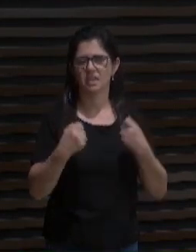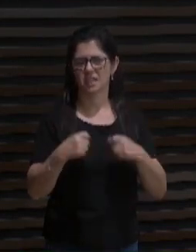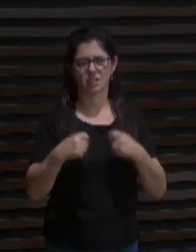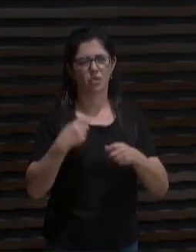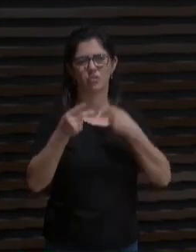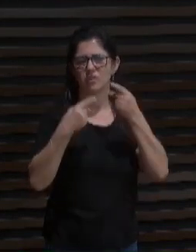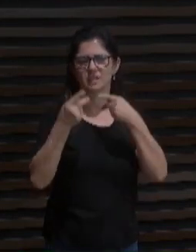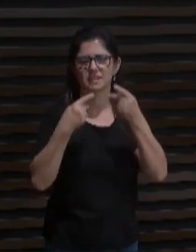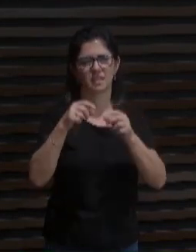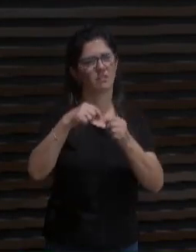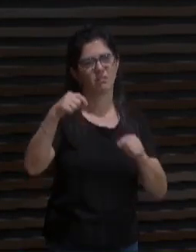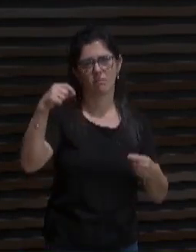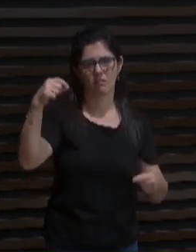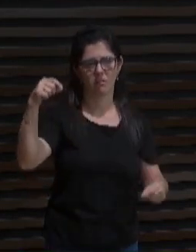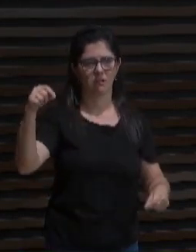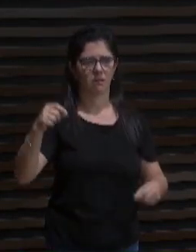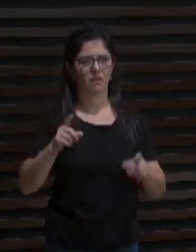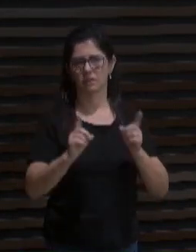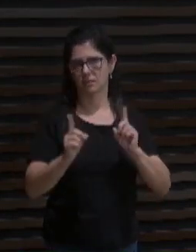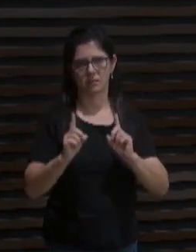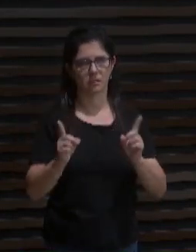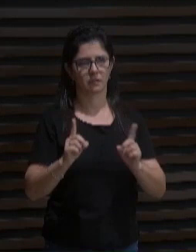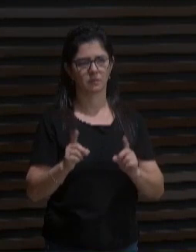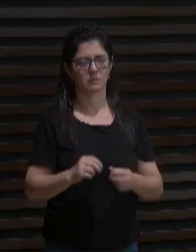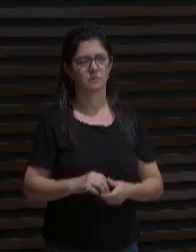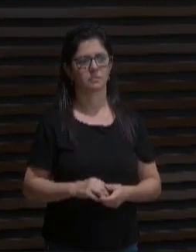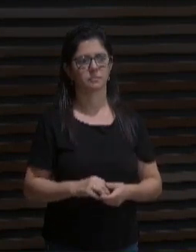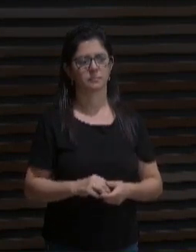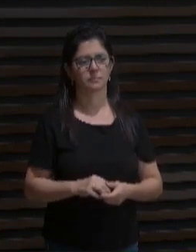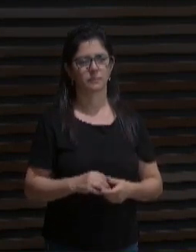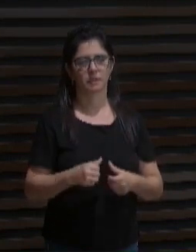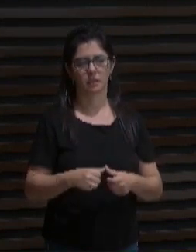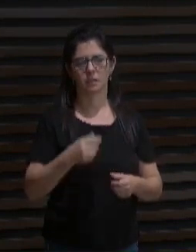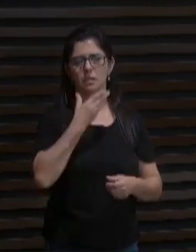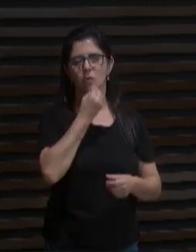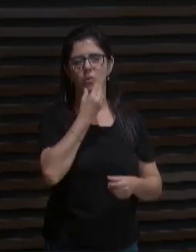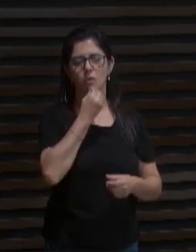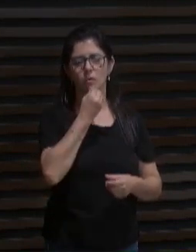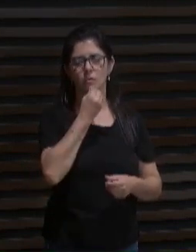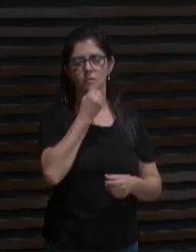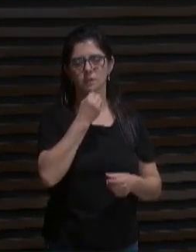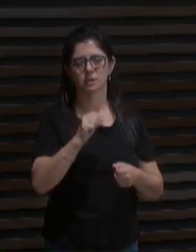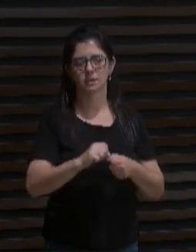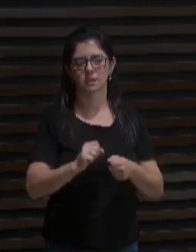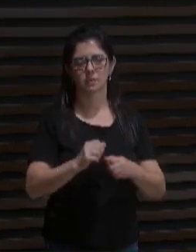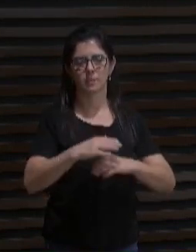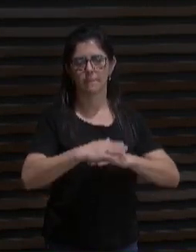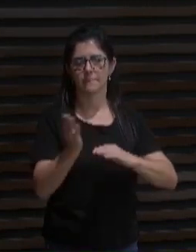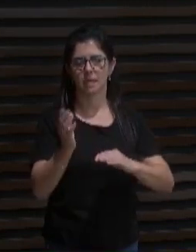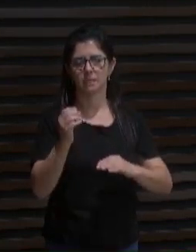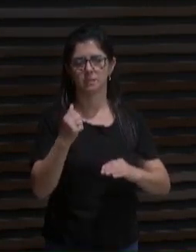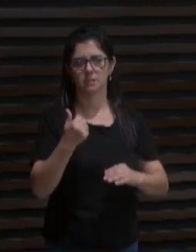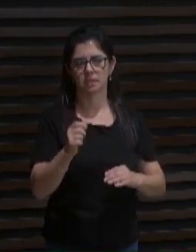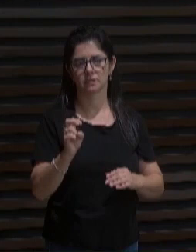fazer lá alguma coisa. Ele deixou mais de 50 mil orações